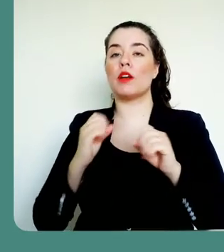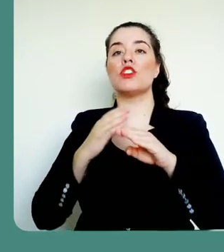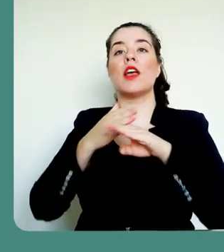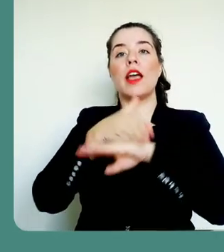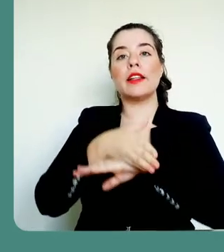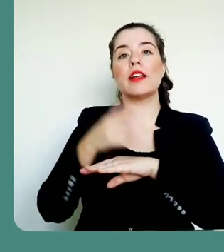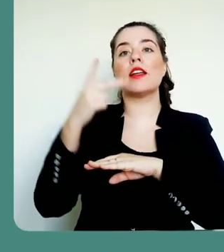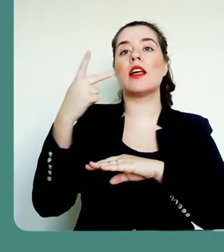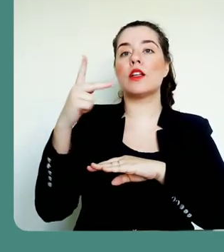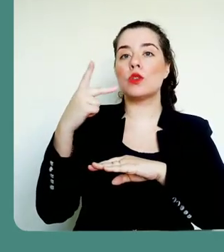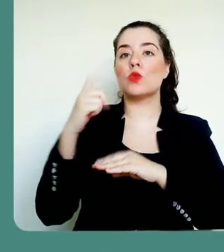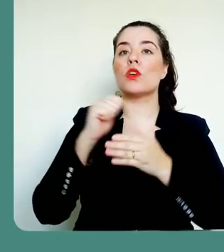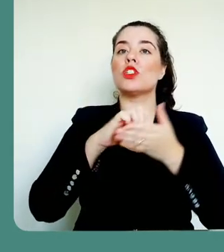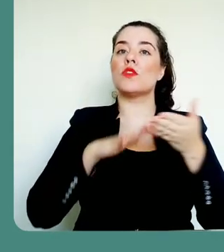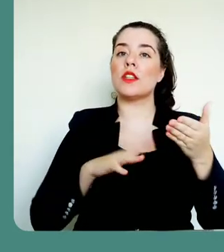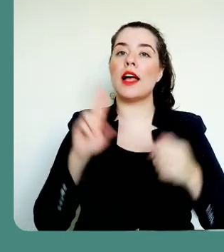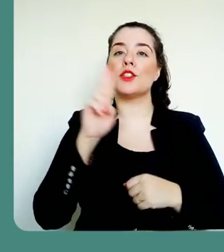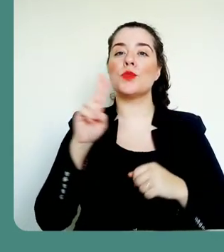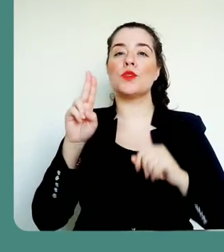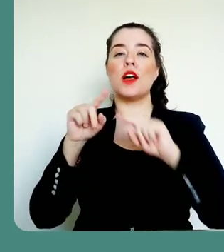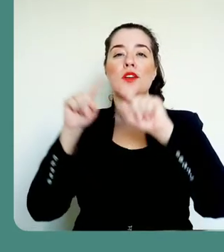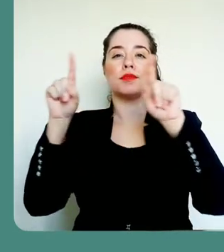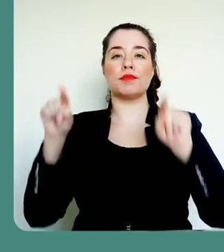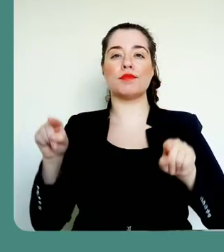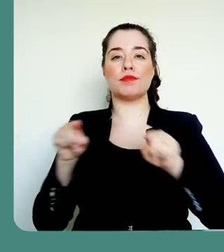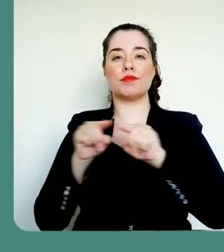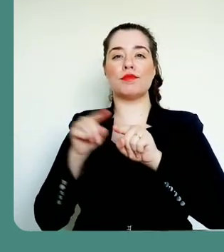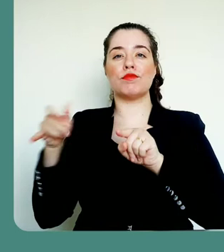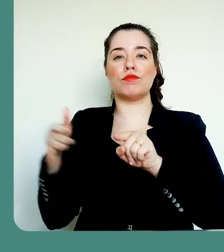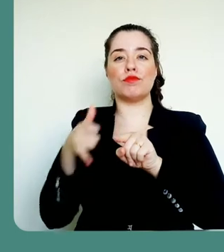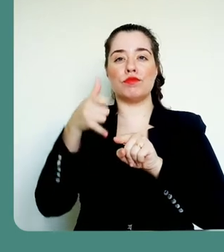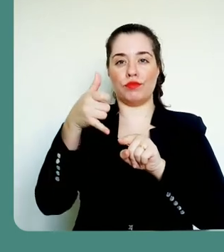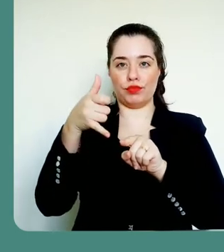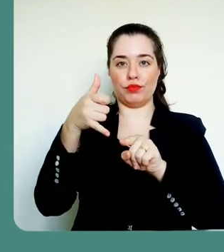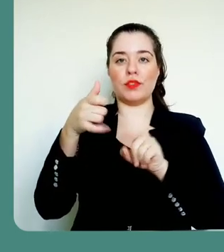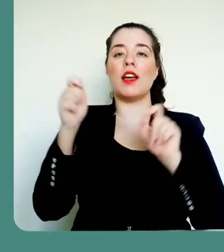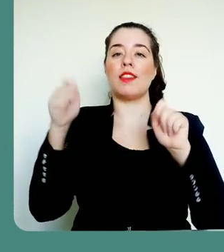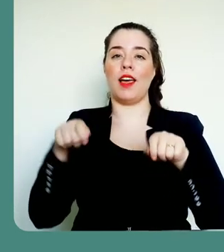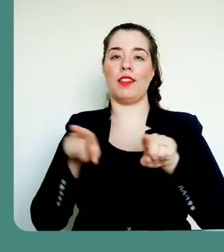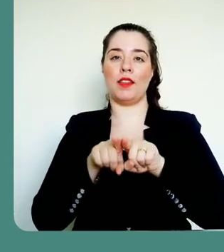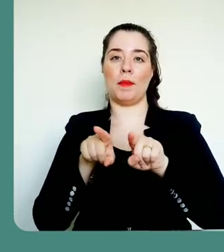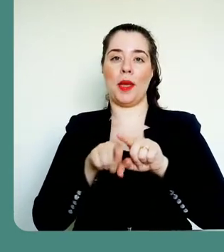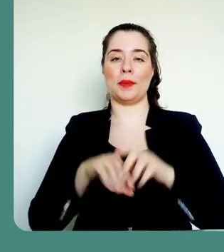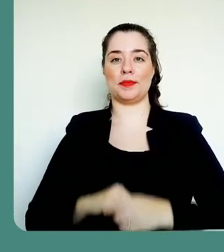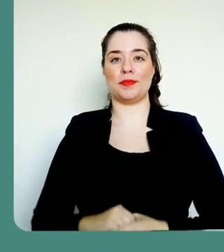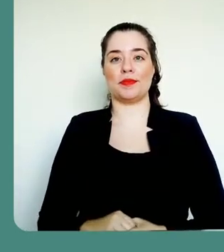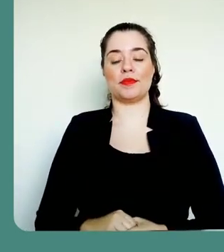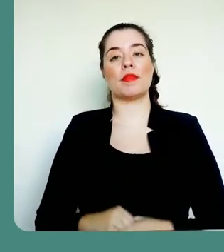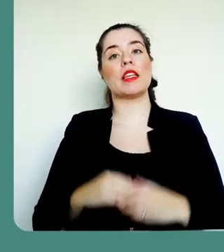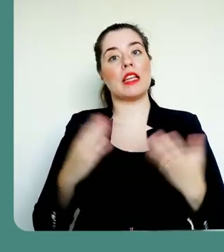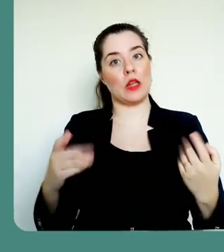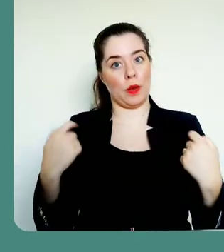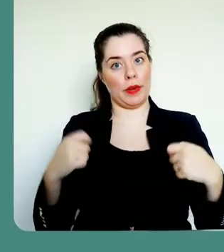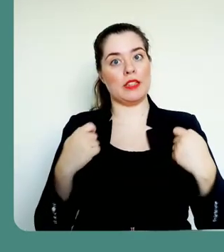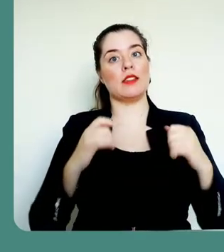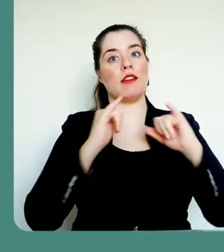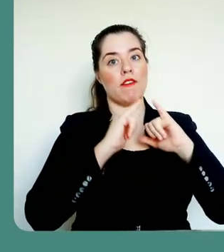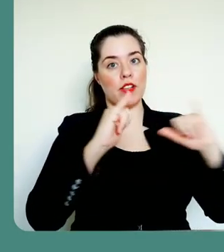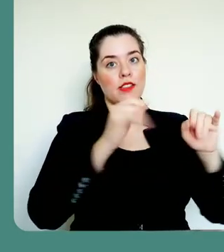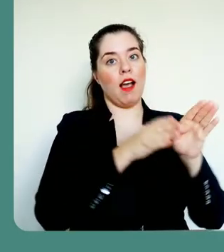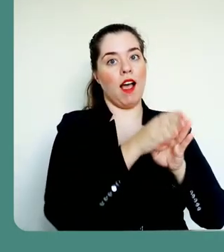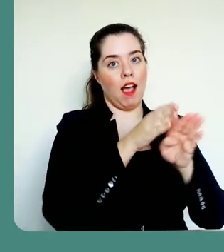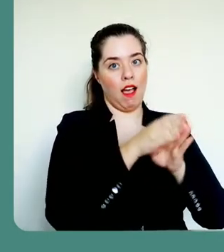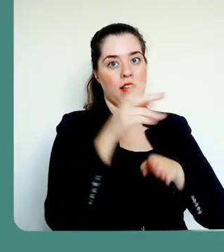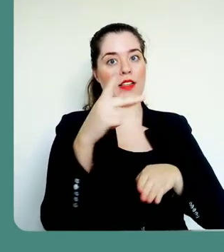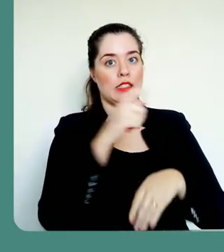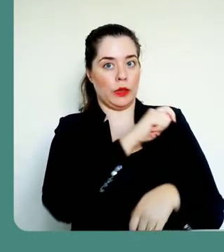podem fazer o acesso a esta sua atividade a partir do escaneamento deste QR Code. Então, você faz essa